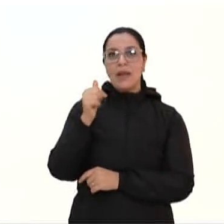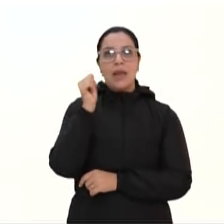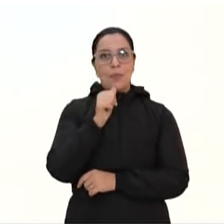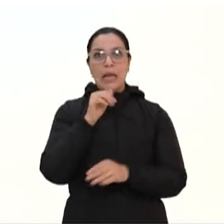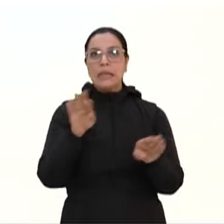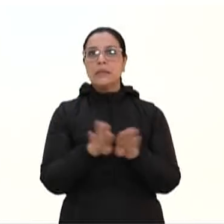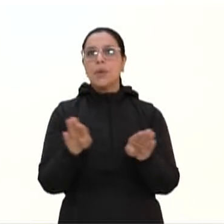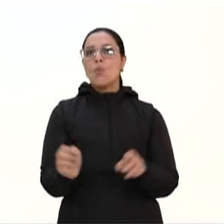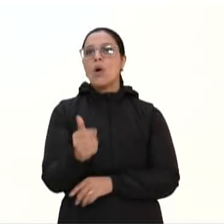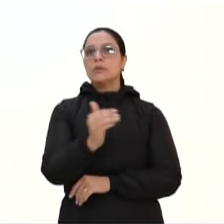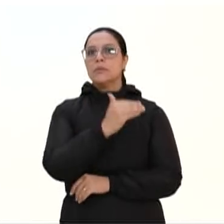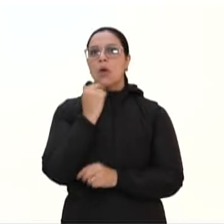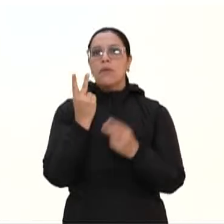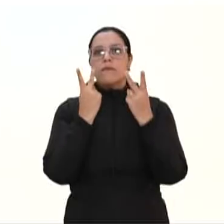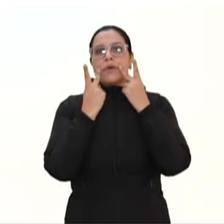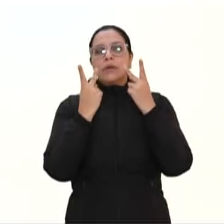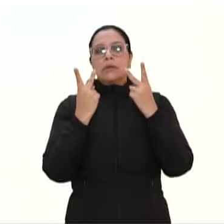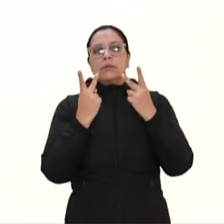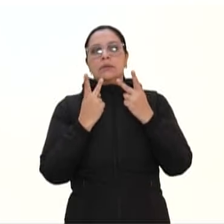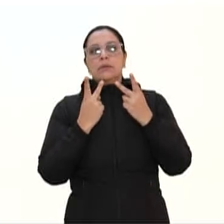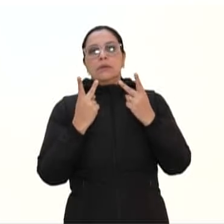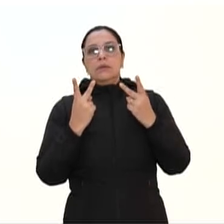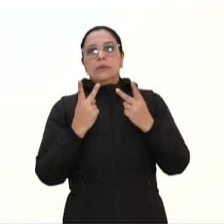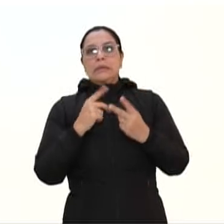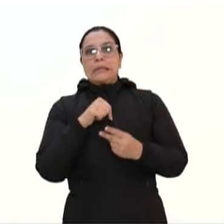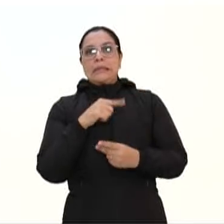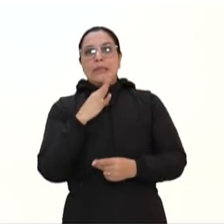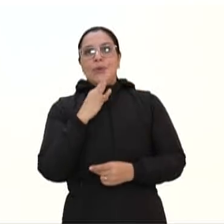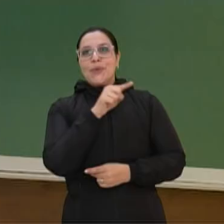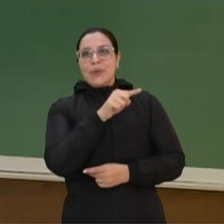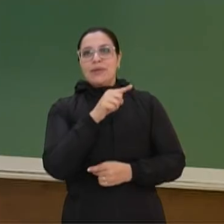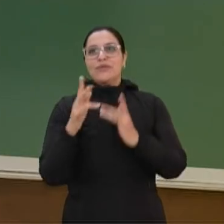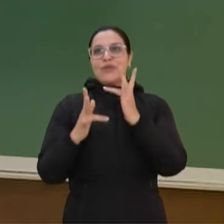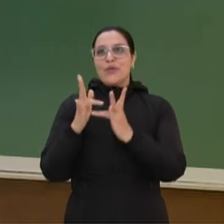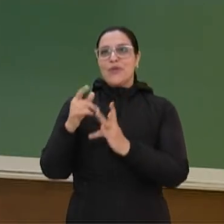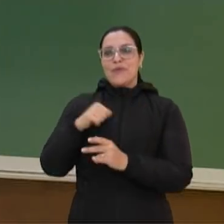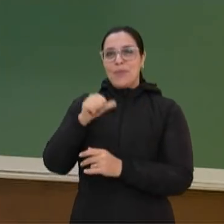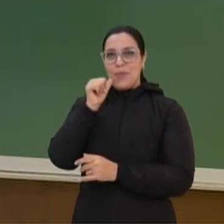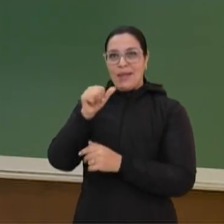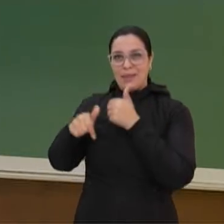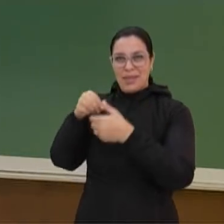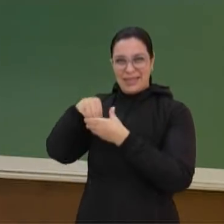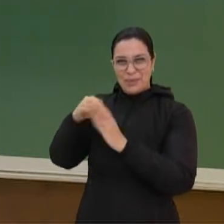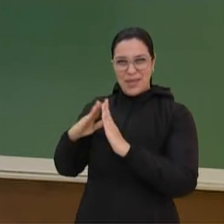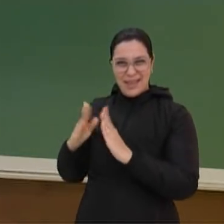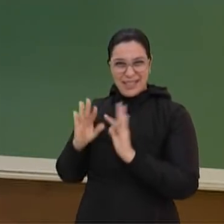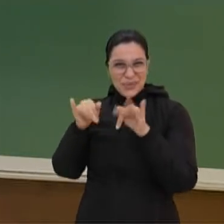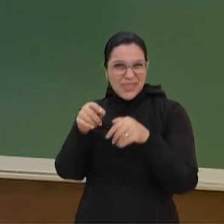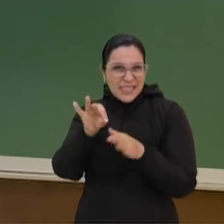temos aqui, e o desfecho, prof. Nós vimos o desfecho? Vamos lá?